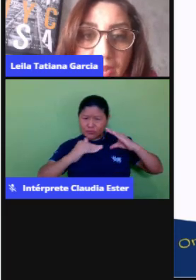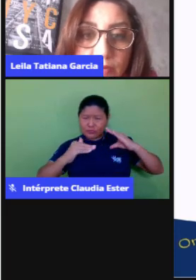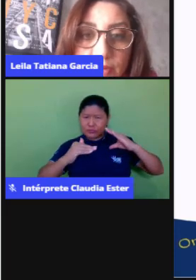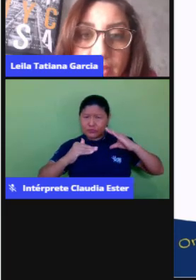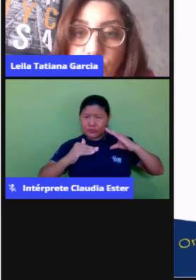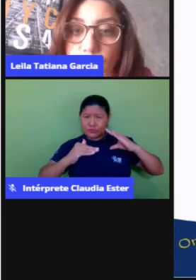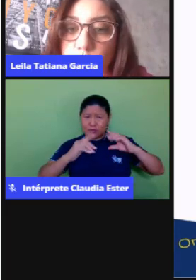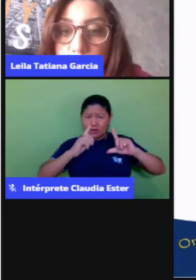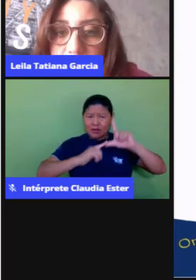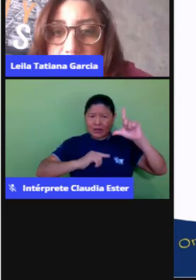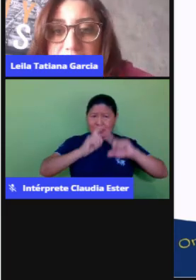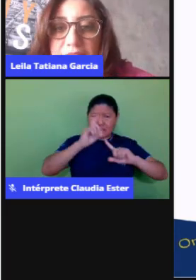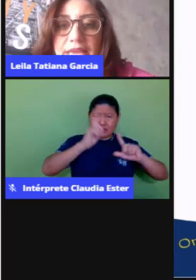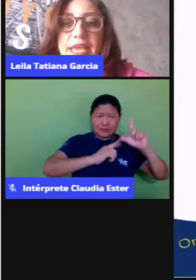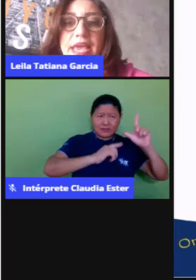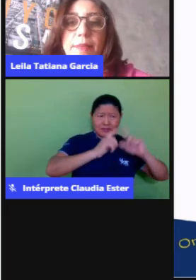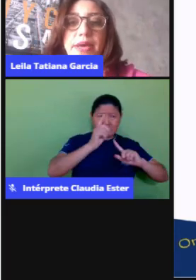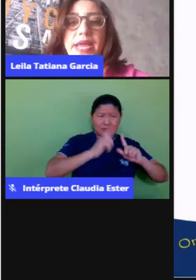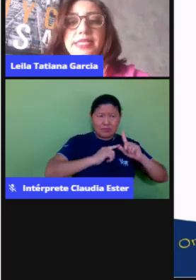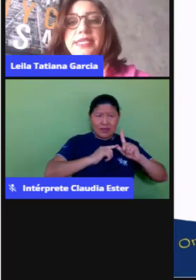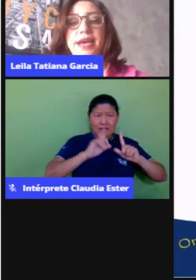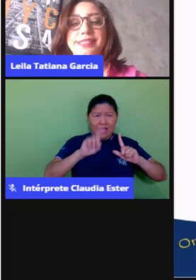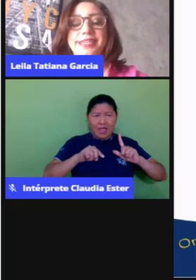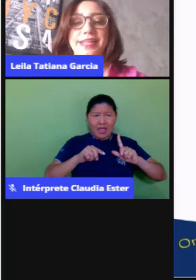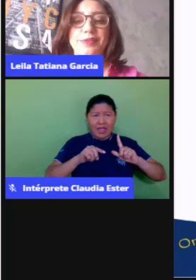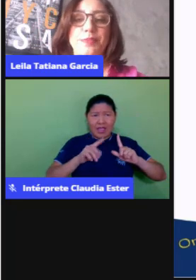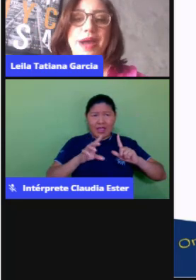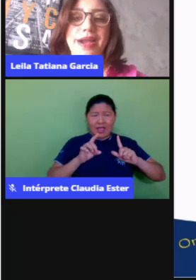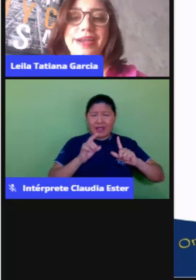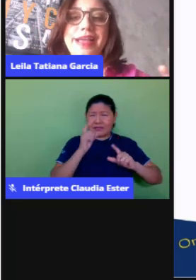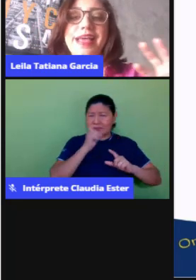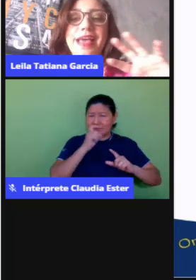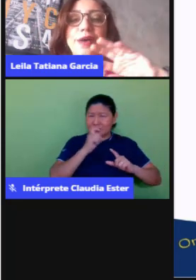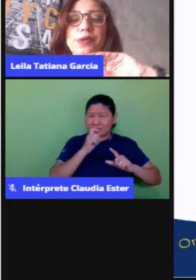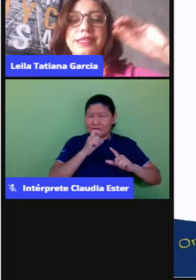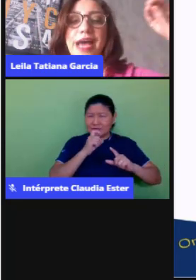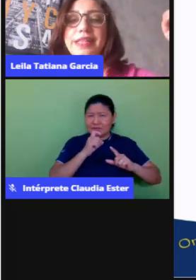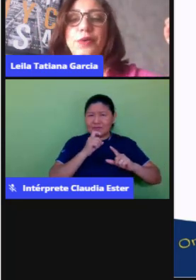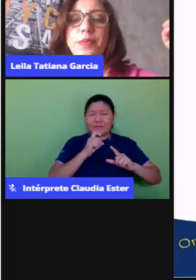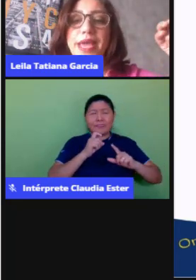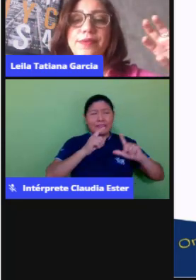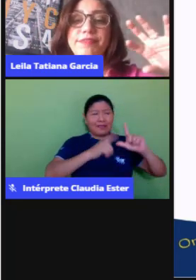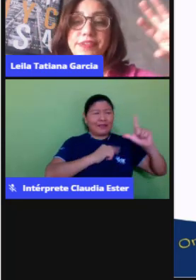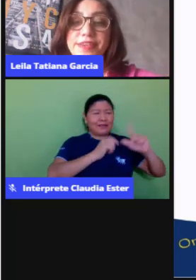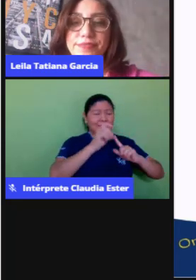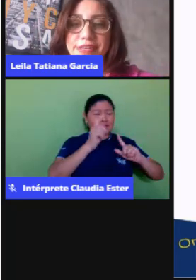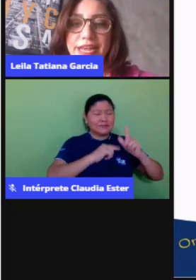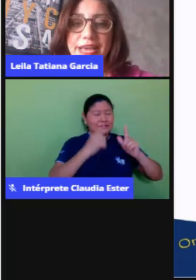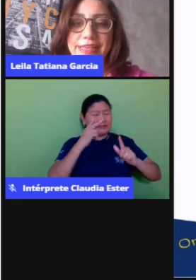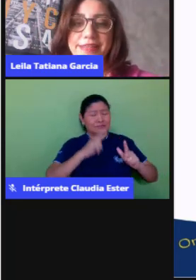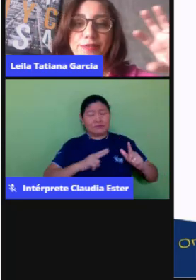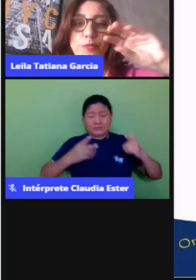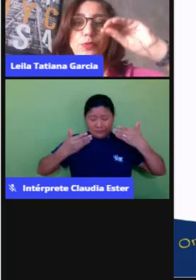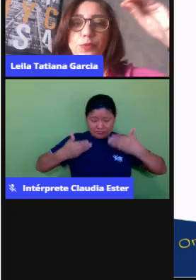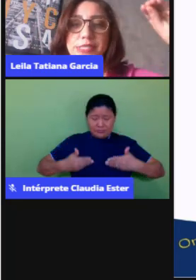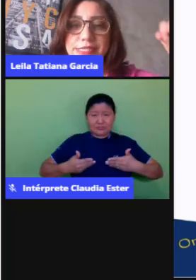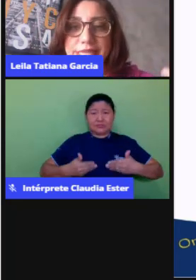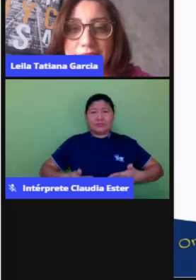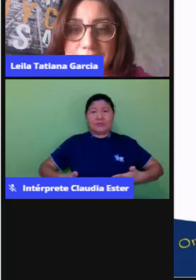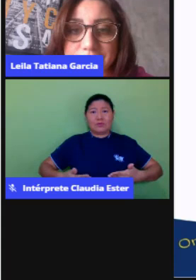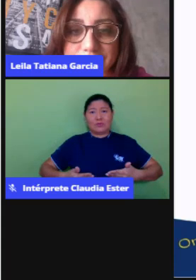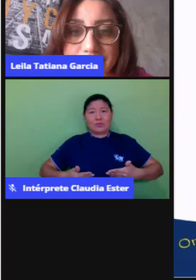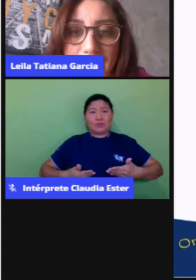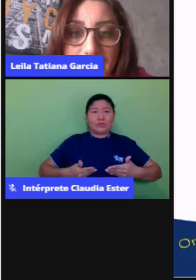do espetáculo, era um truque. E aí aparece a estrela do mar cortada ao meio e viva, né? Tipo,